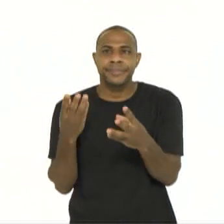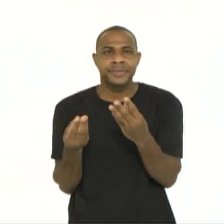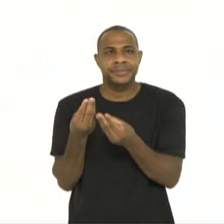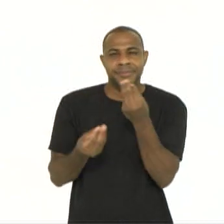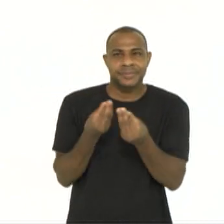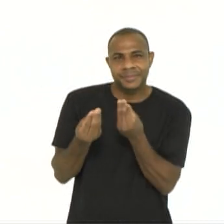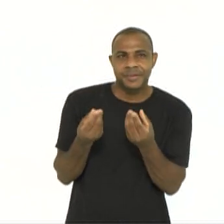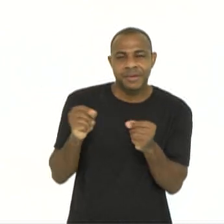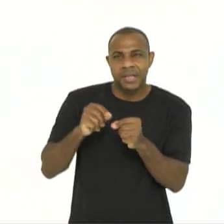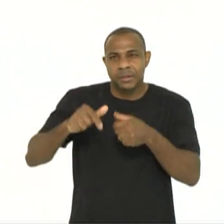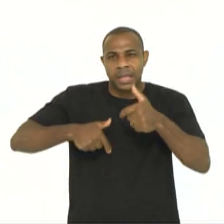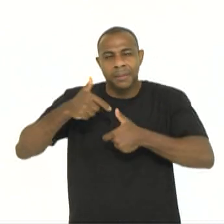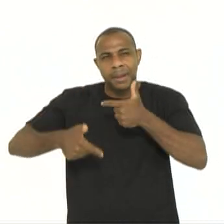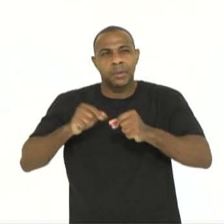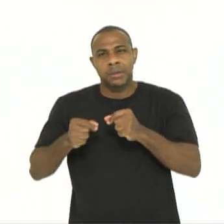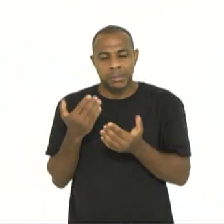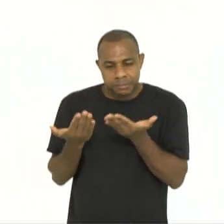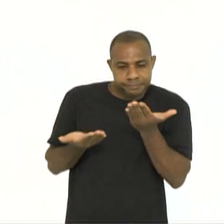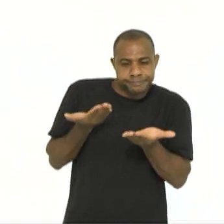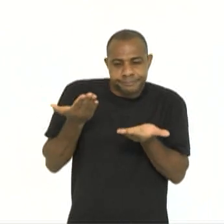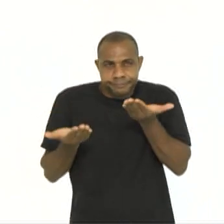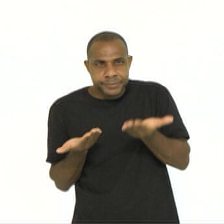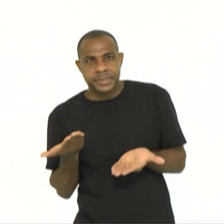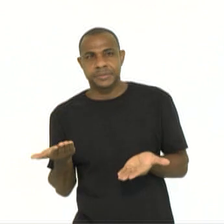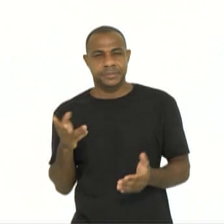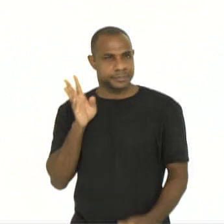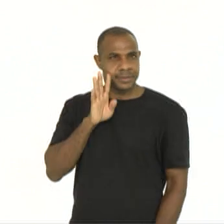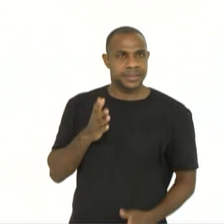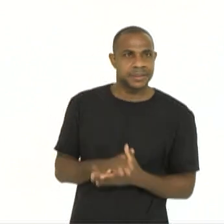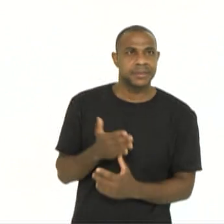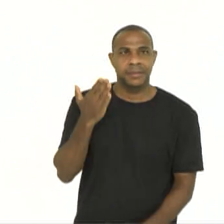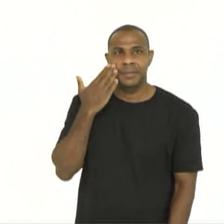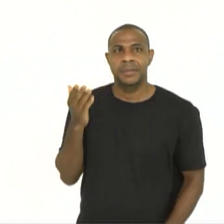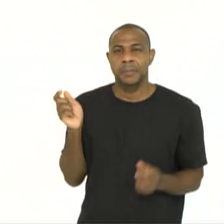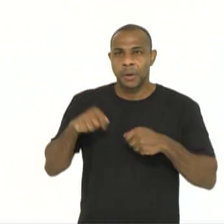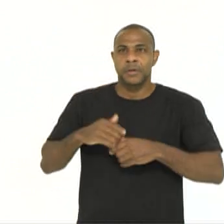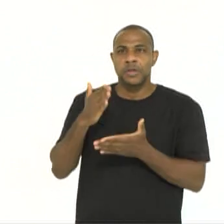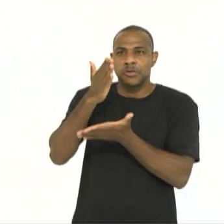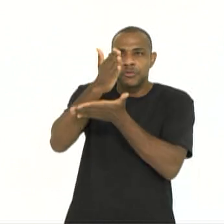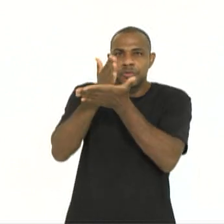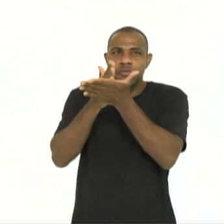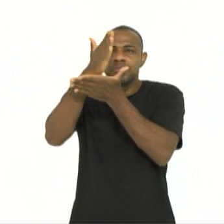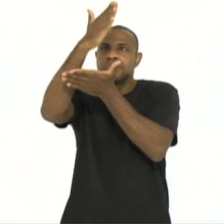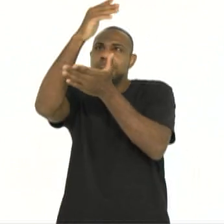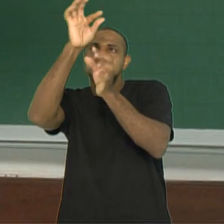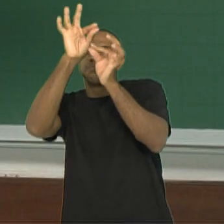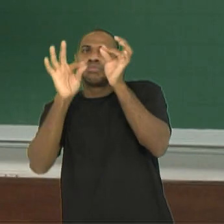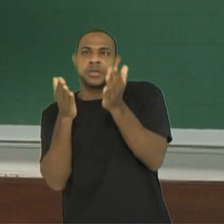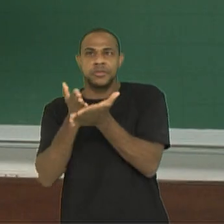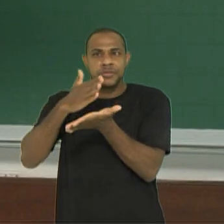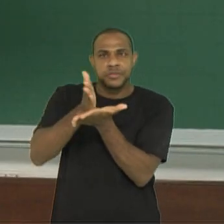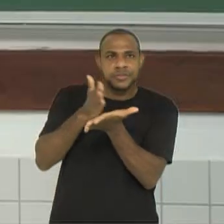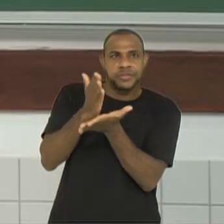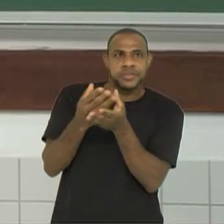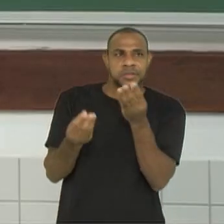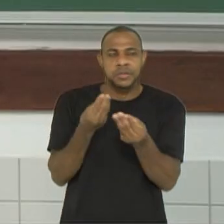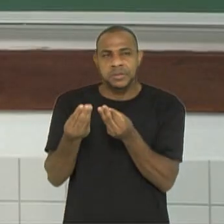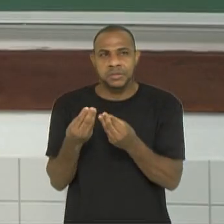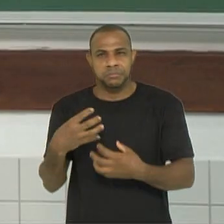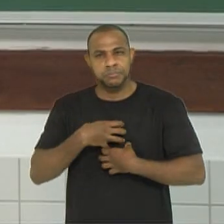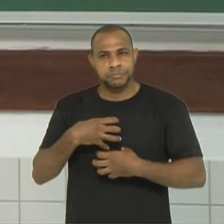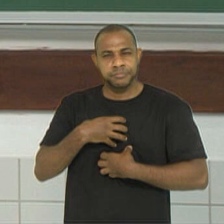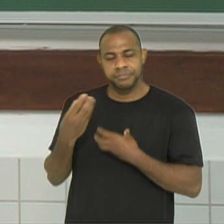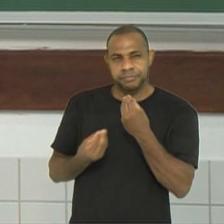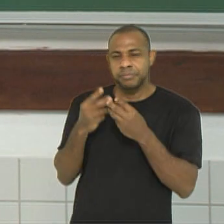de uma composição com mais equilíbrio, tá legal? E aí a gente pode dividir essas cores, tá, em formas de sensações quando